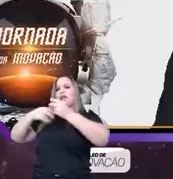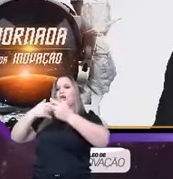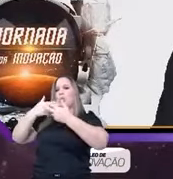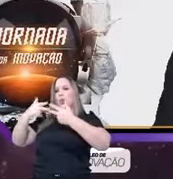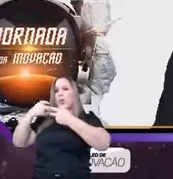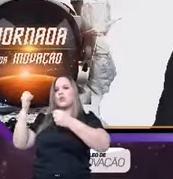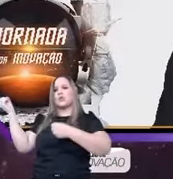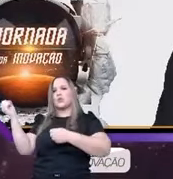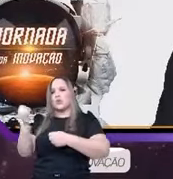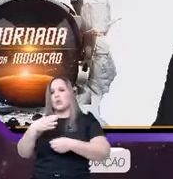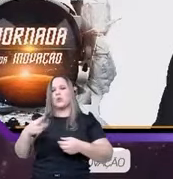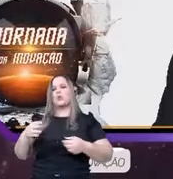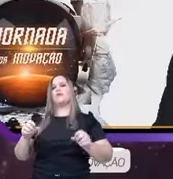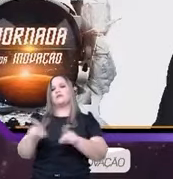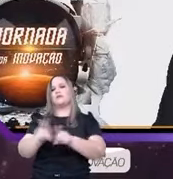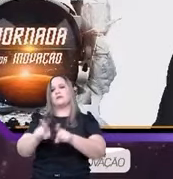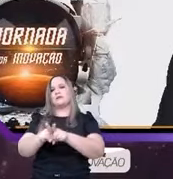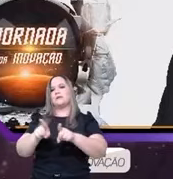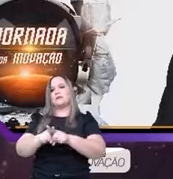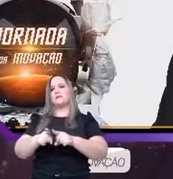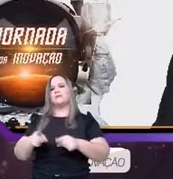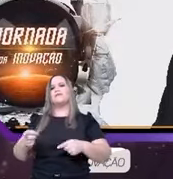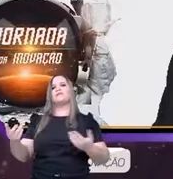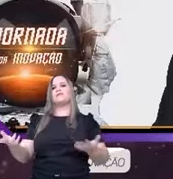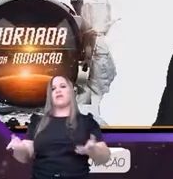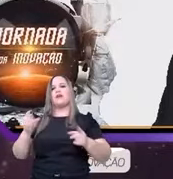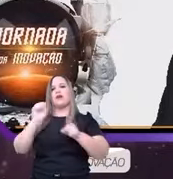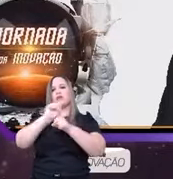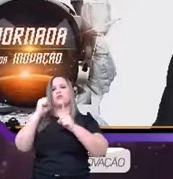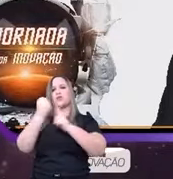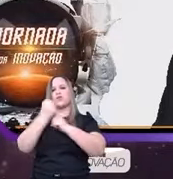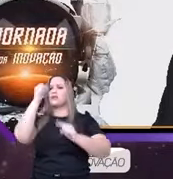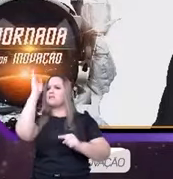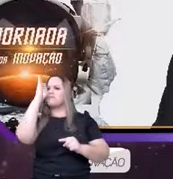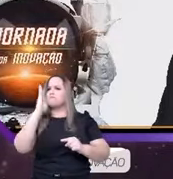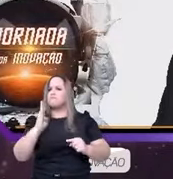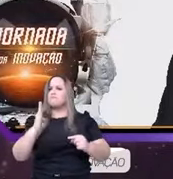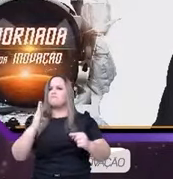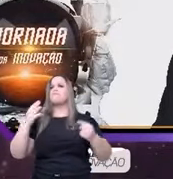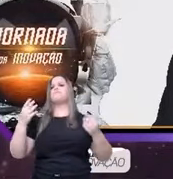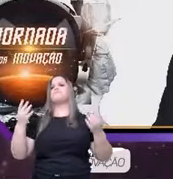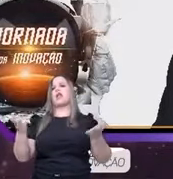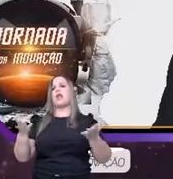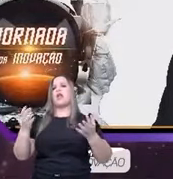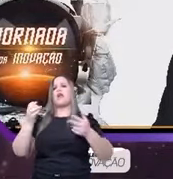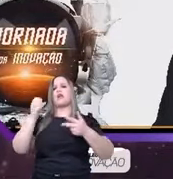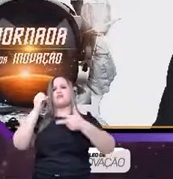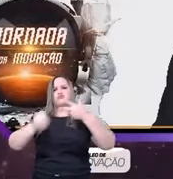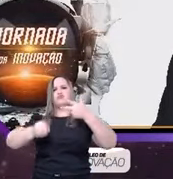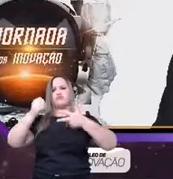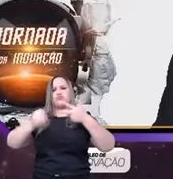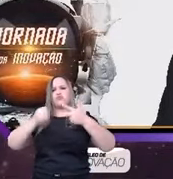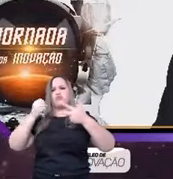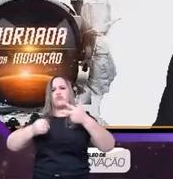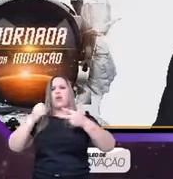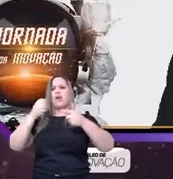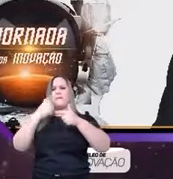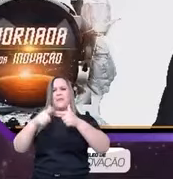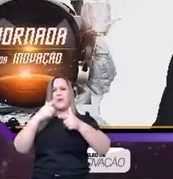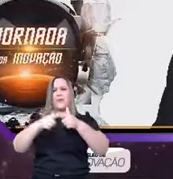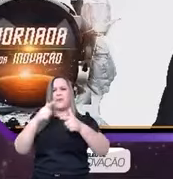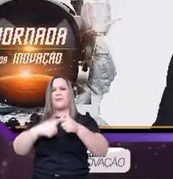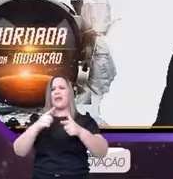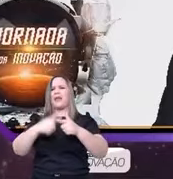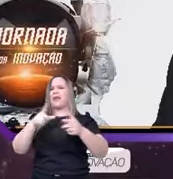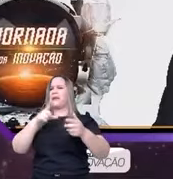da sociedade. Né? E tanto é que a sociedade brasileira recorre imensamente ao Poder Judiciário para resolver os seus conflitos, tanto que o